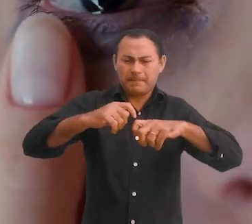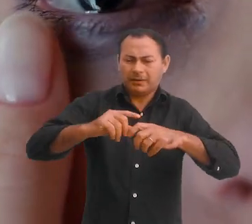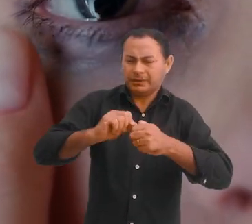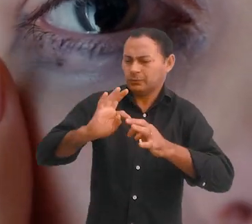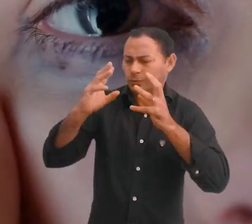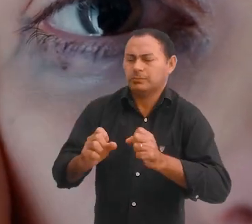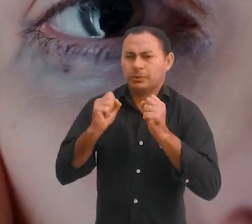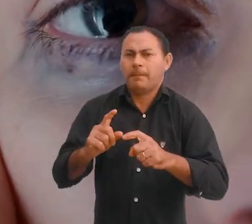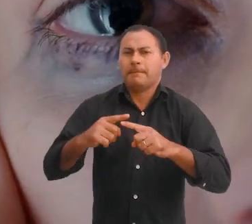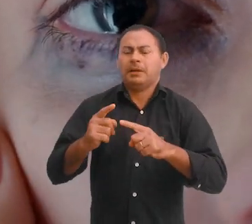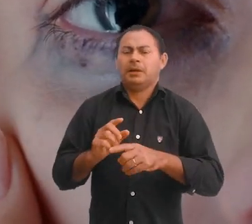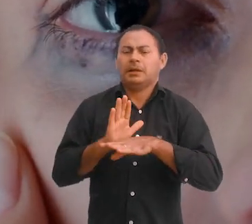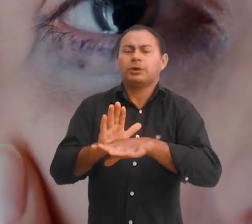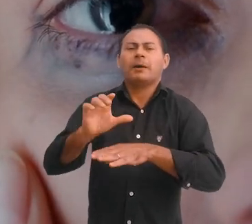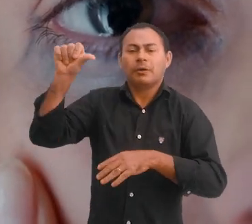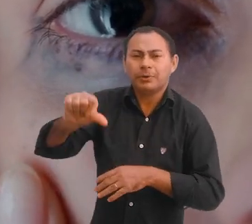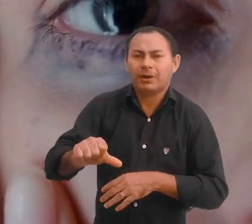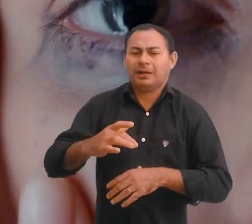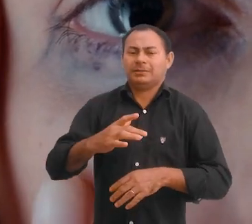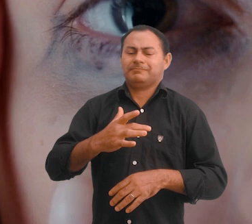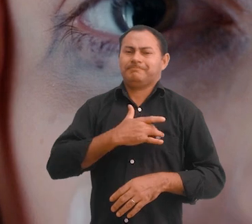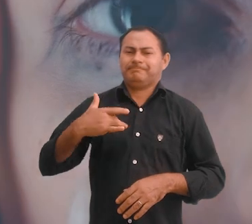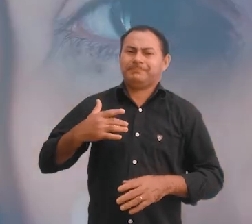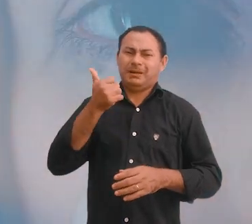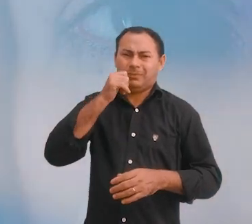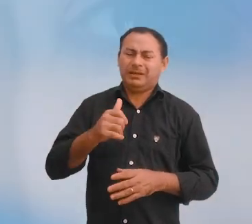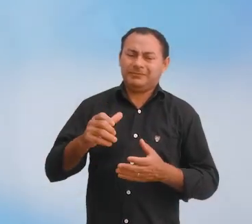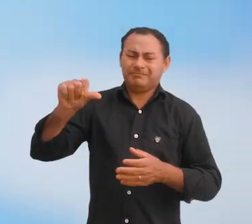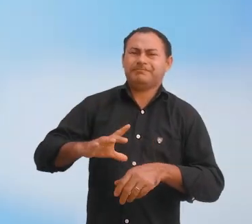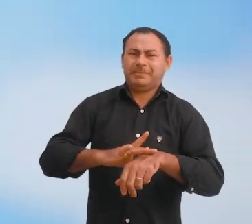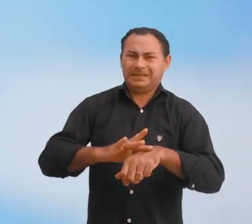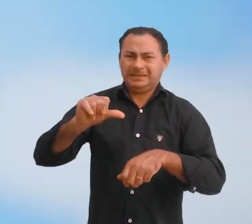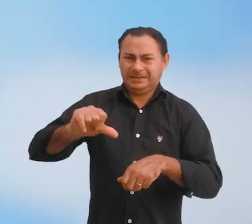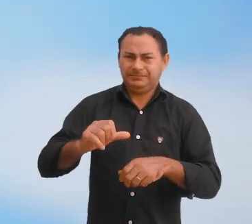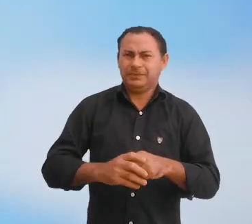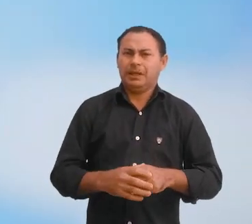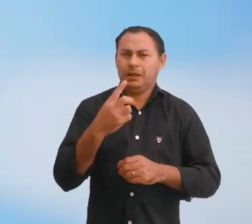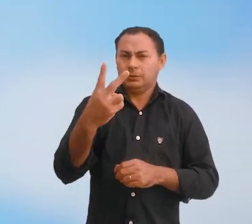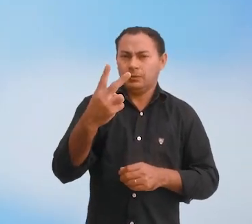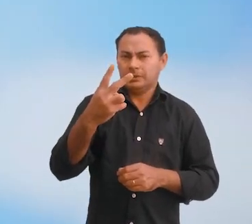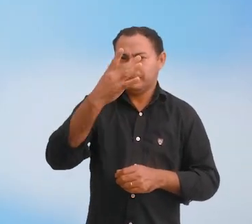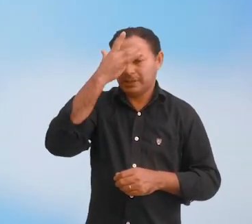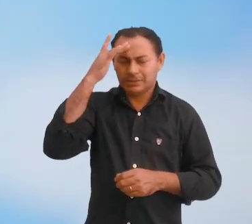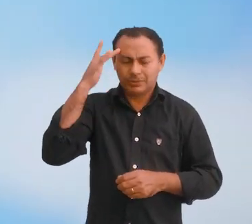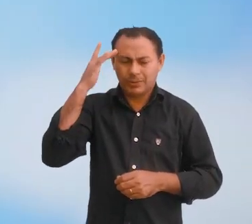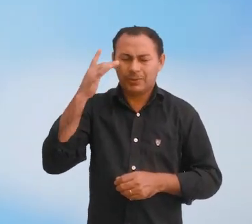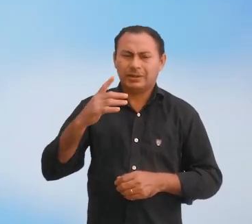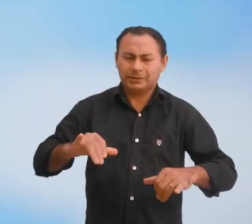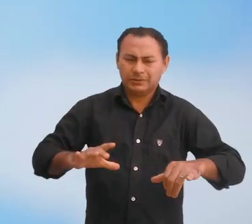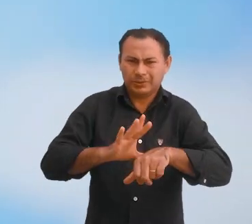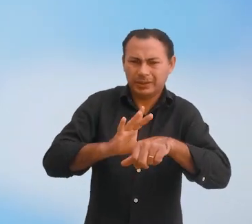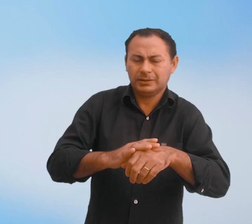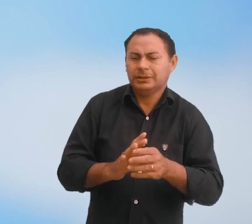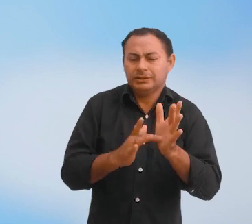médicos já tinham feito tudo o que podiam, mas só ajudaram a piorar o estado da mulher. Aqui estão estas 2 pessoas feridas e